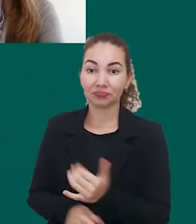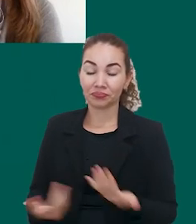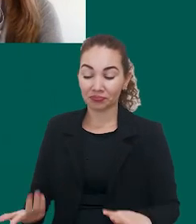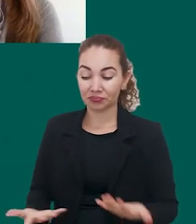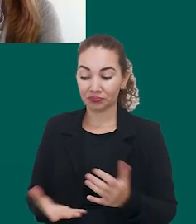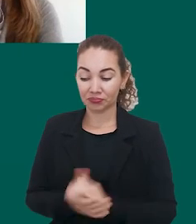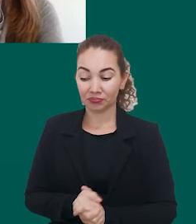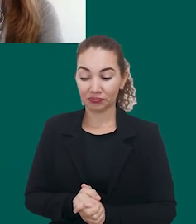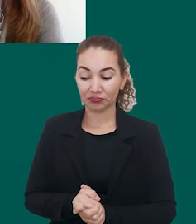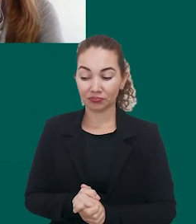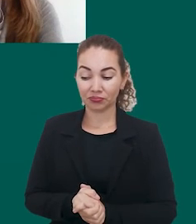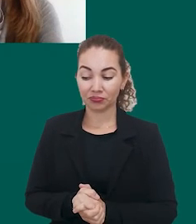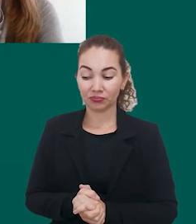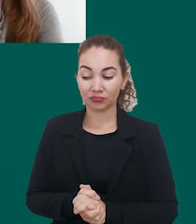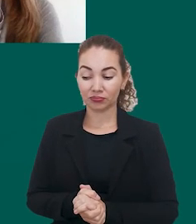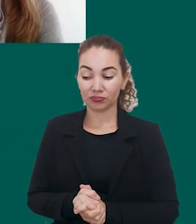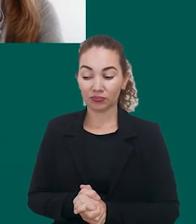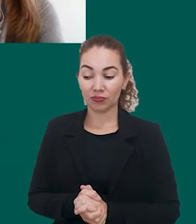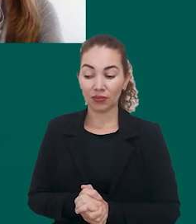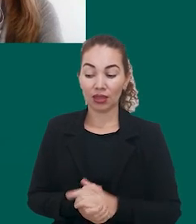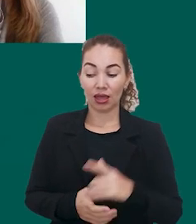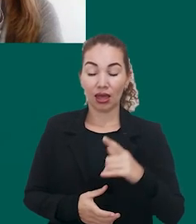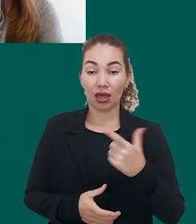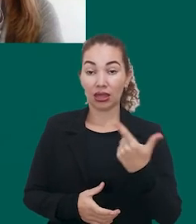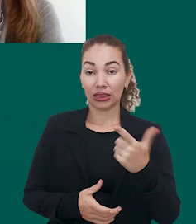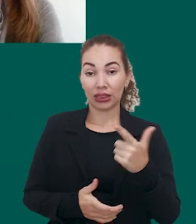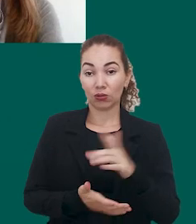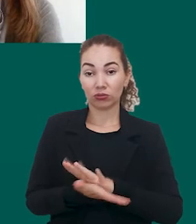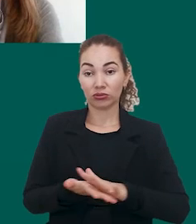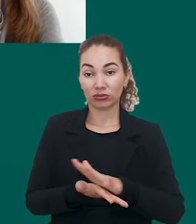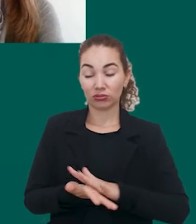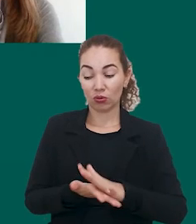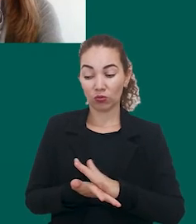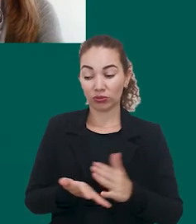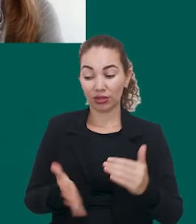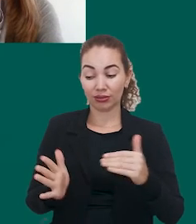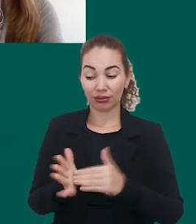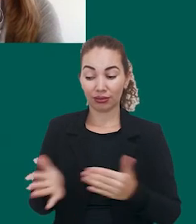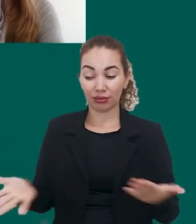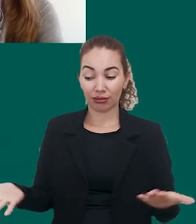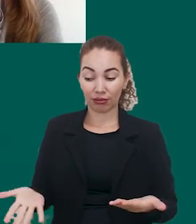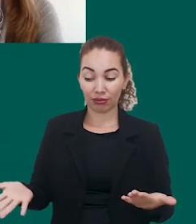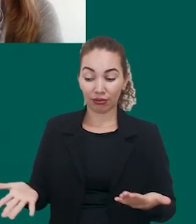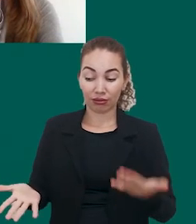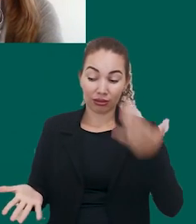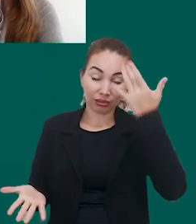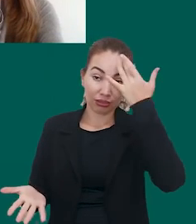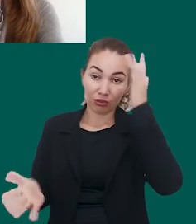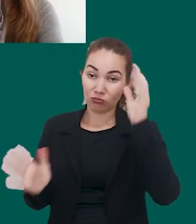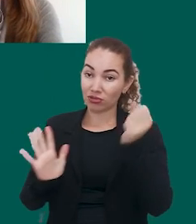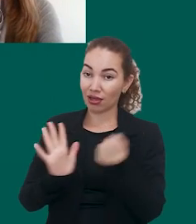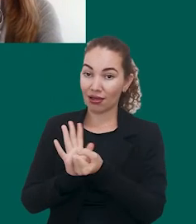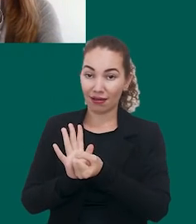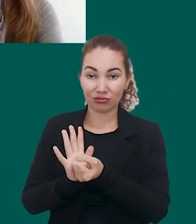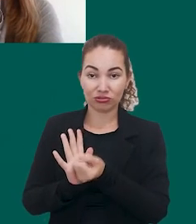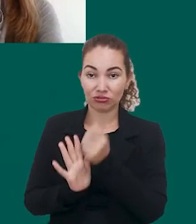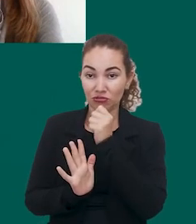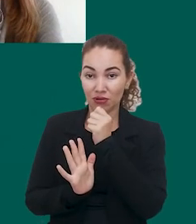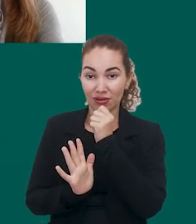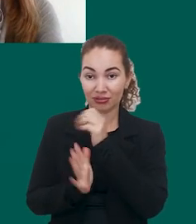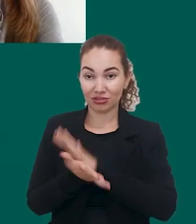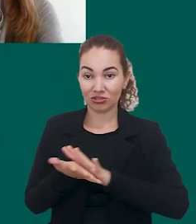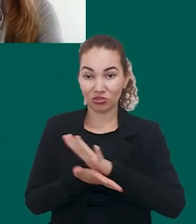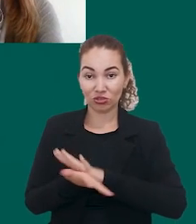algum fenômeno, algum efeito colateral grave para o feto, até aqui não, tá? A gente não tem esse registro de algum